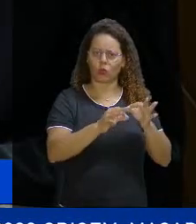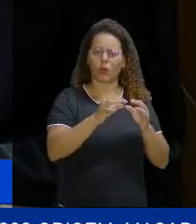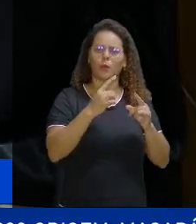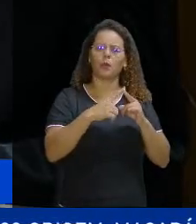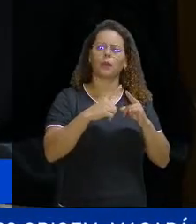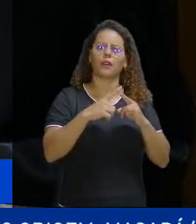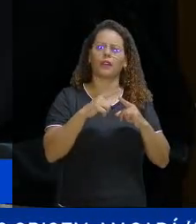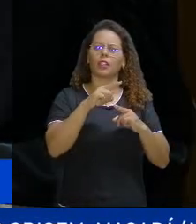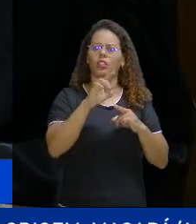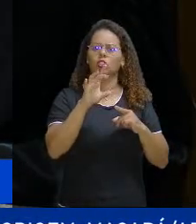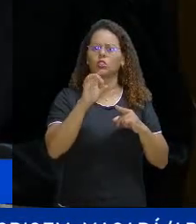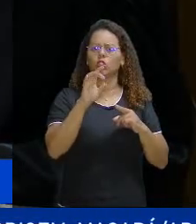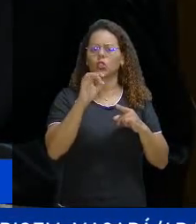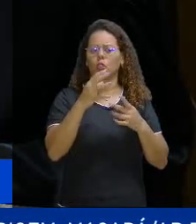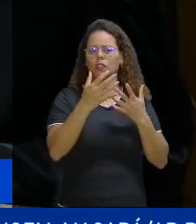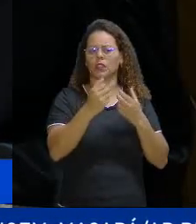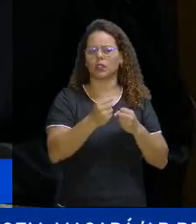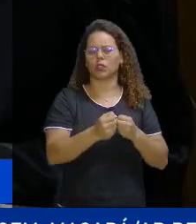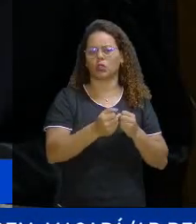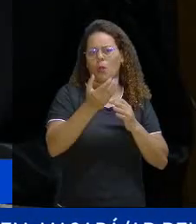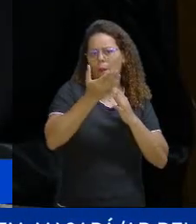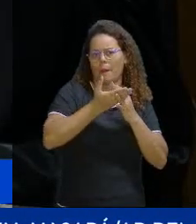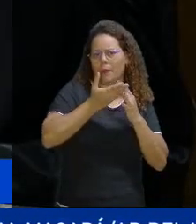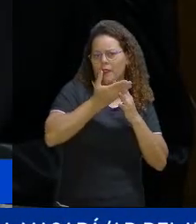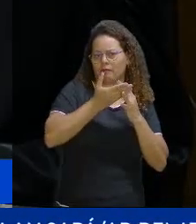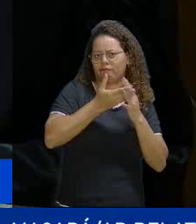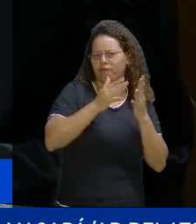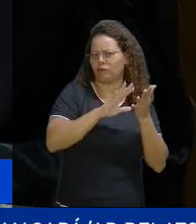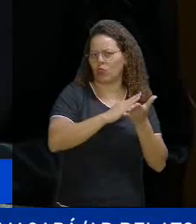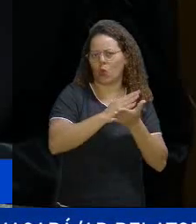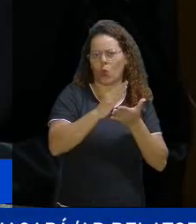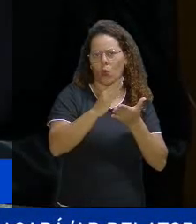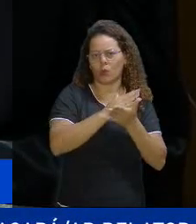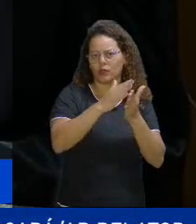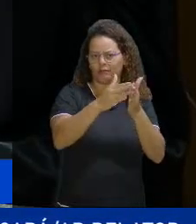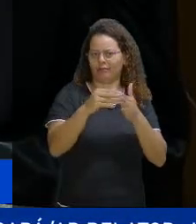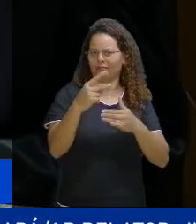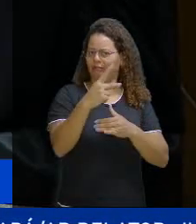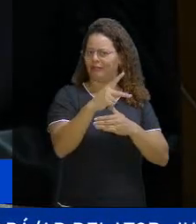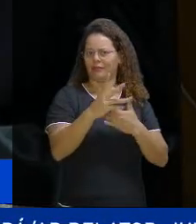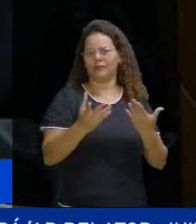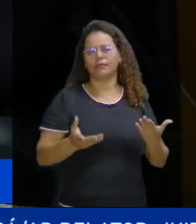parcialmente deferira pedidos cautelares formulados